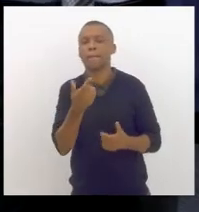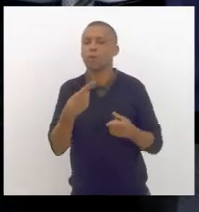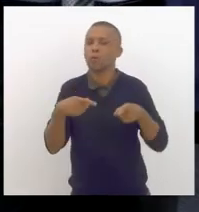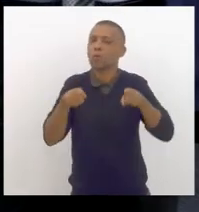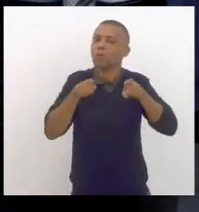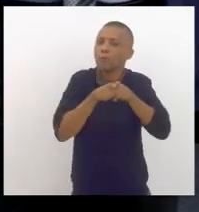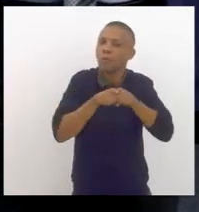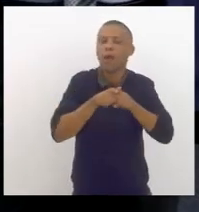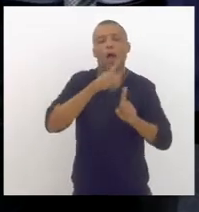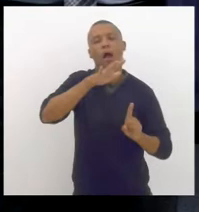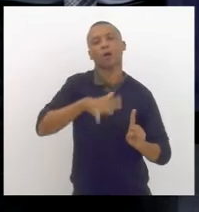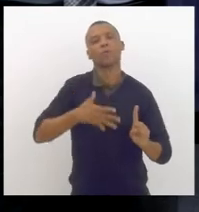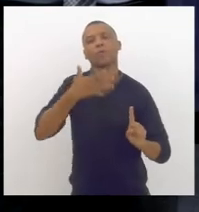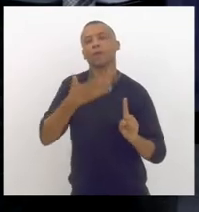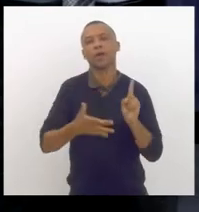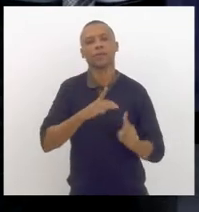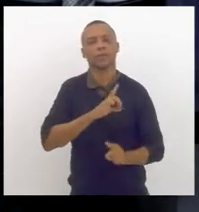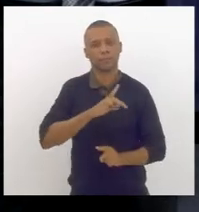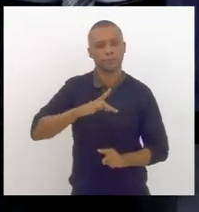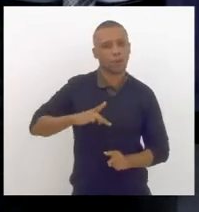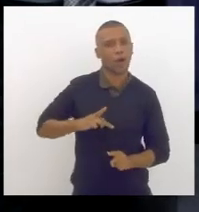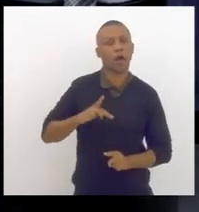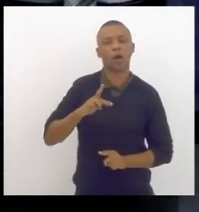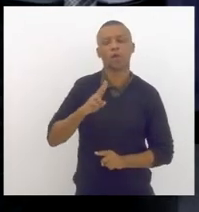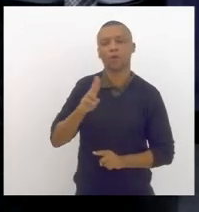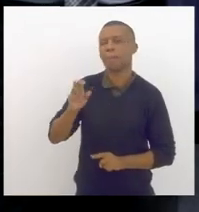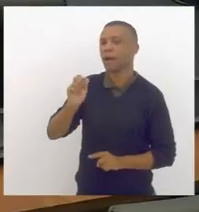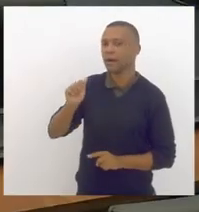essa homenagem à defensora Andréa Sena da Silveira.